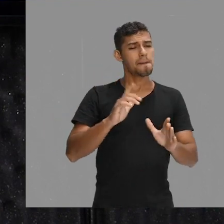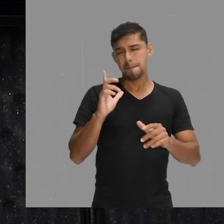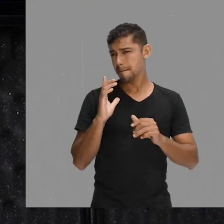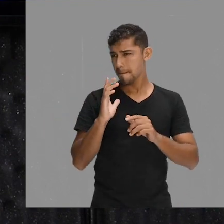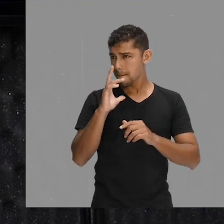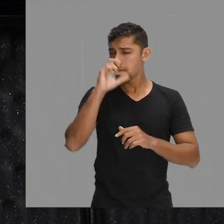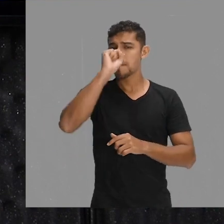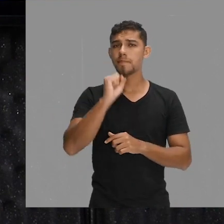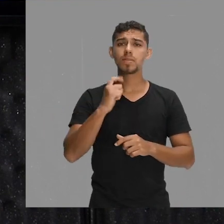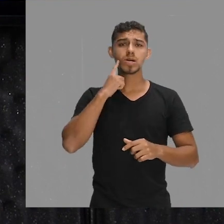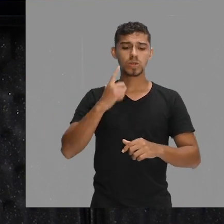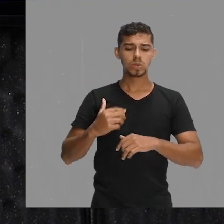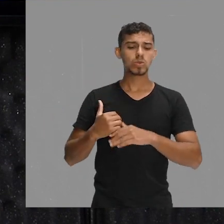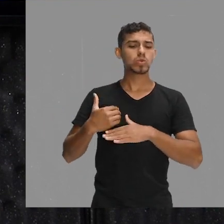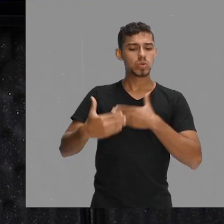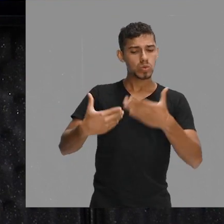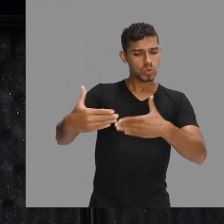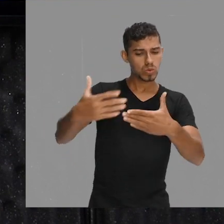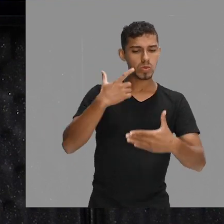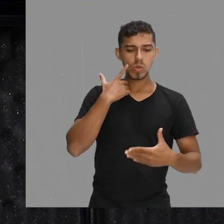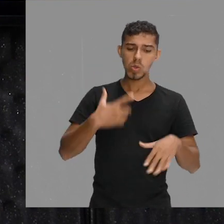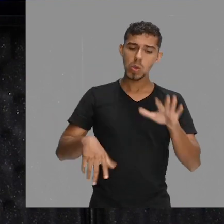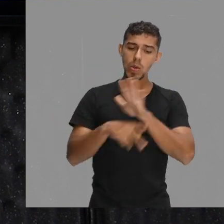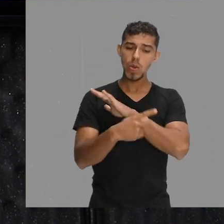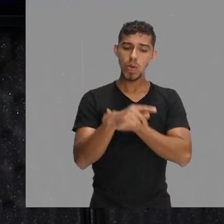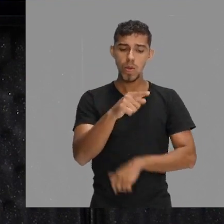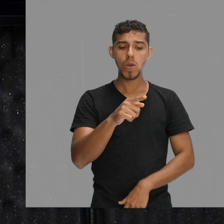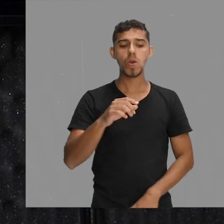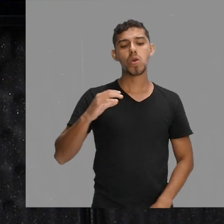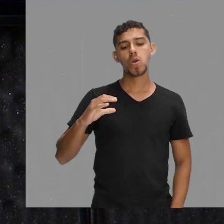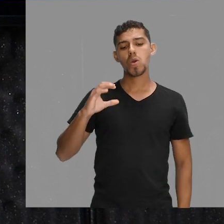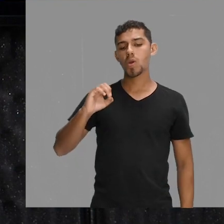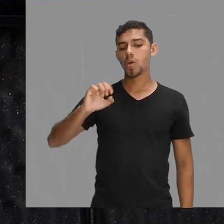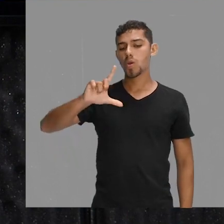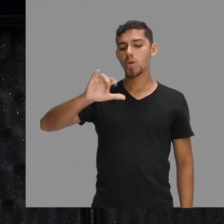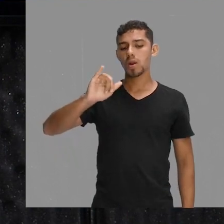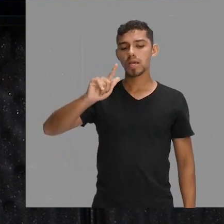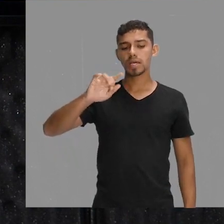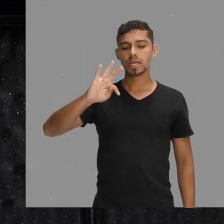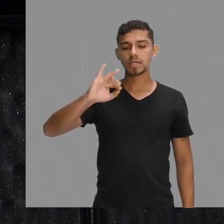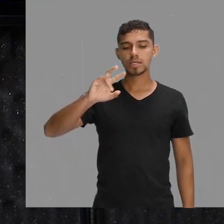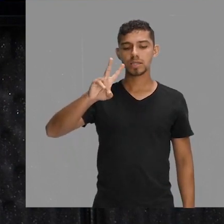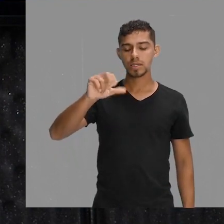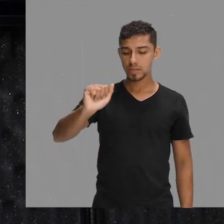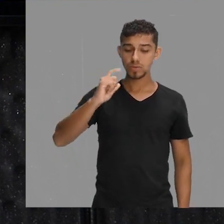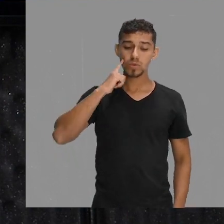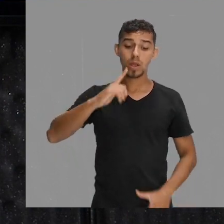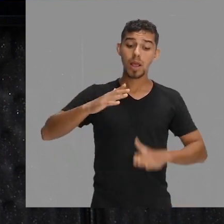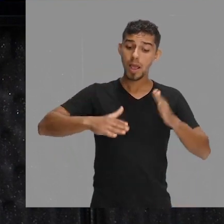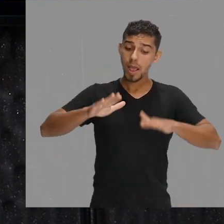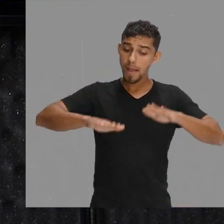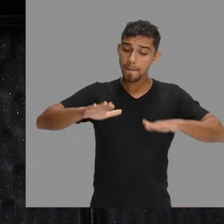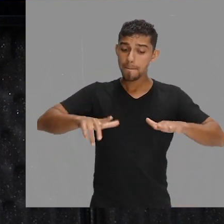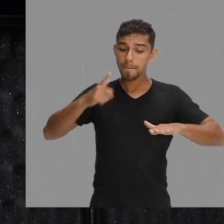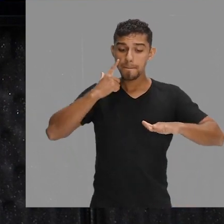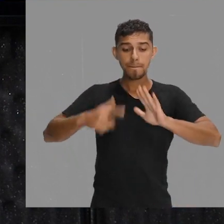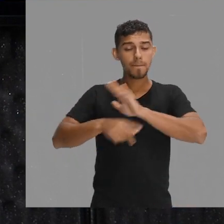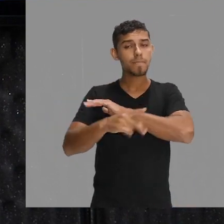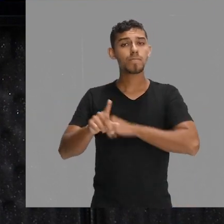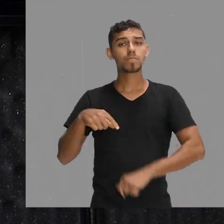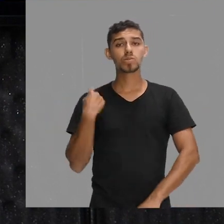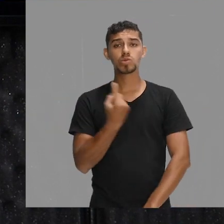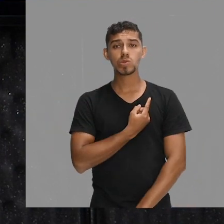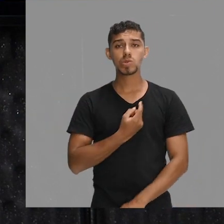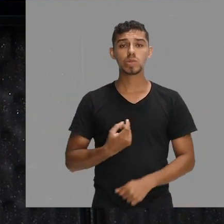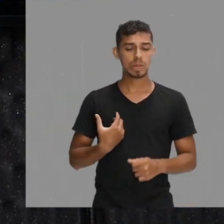passar para o estado gasoso. Então, as propriedades coligativas, elas dependem exclusivamente da quantidade de partículas que